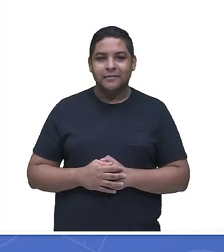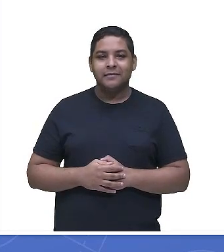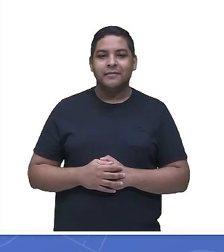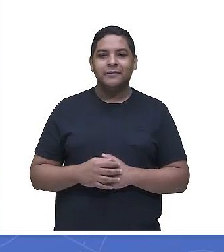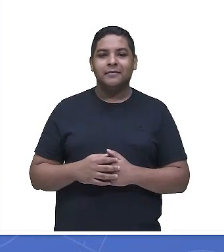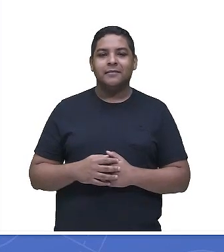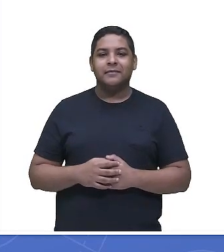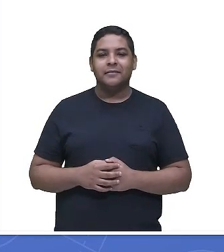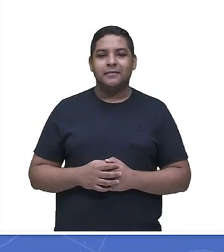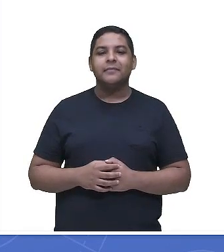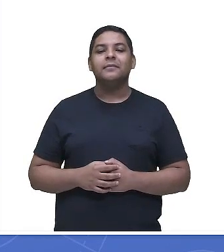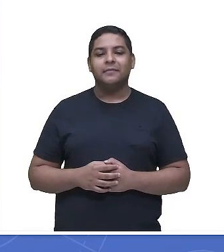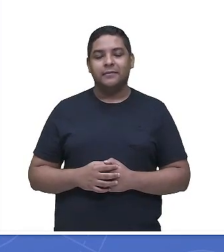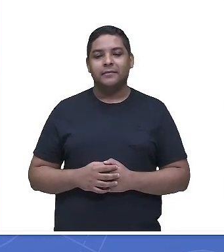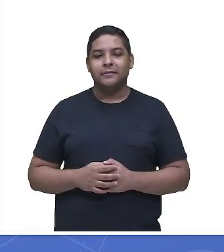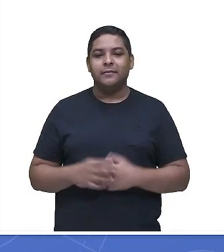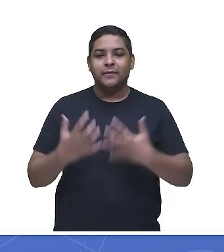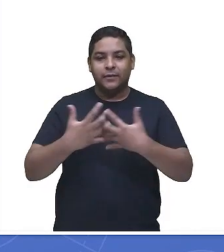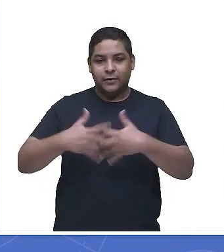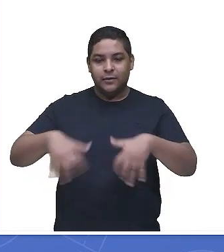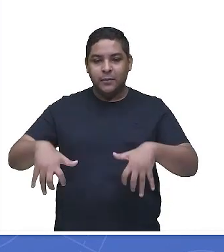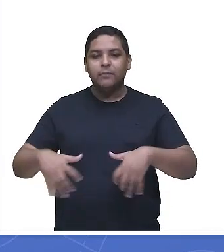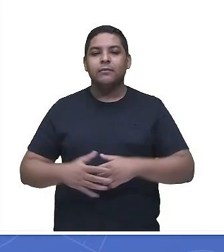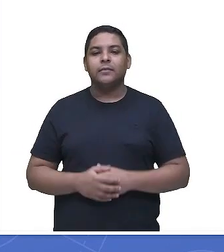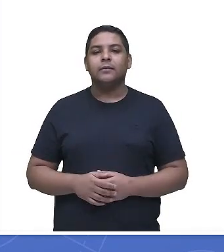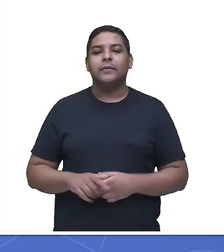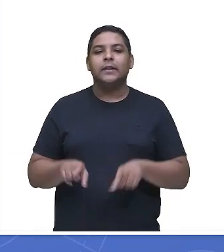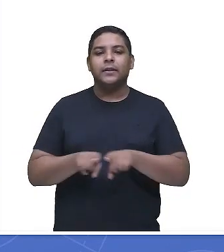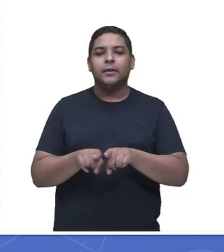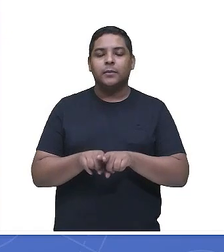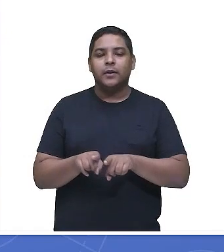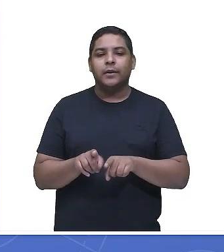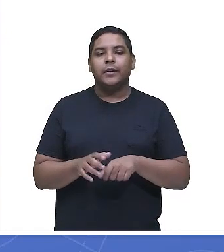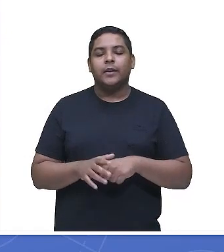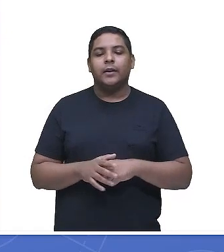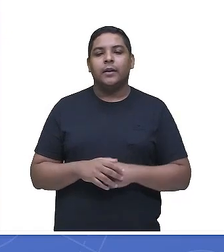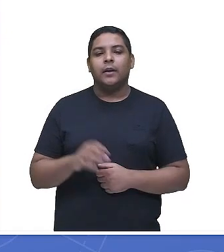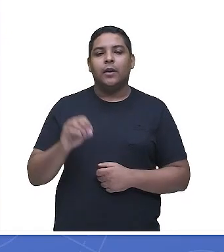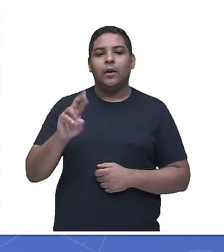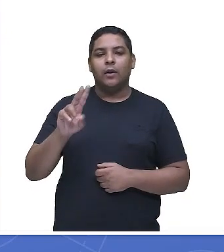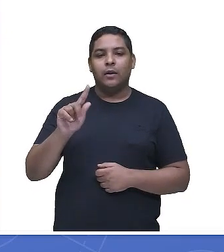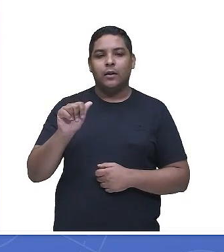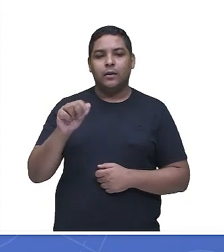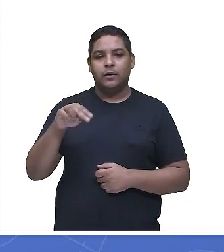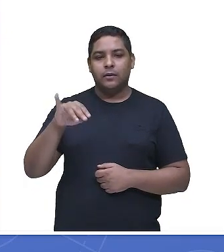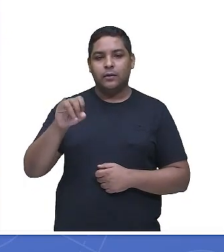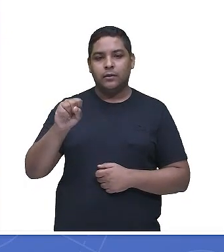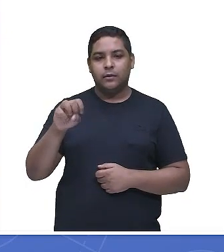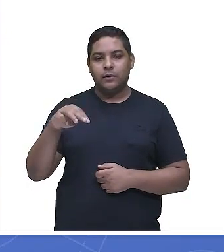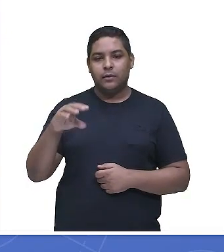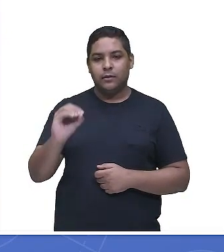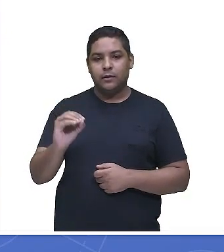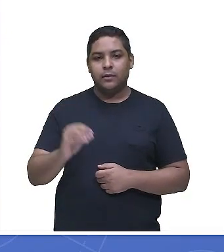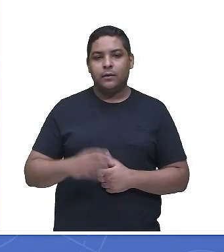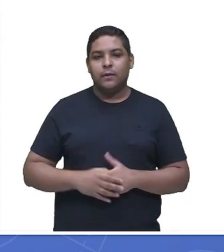sistema e organismo. Só tá... A Eline, eu tinha lido a Eline, né?